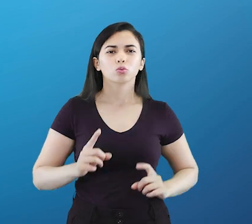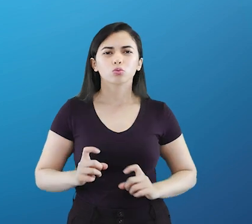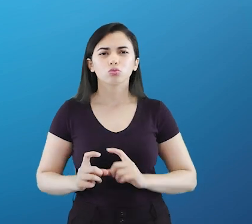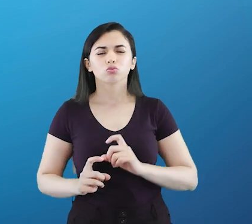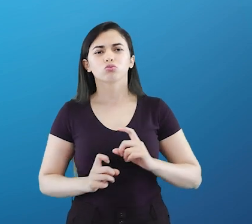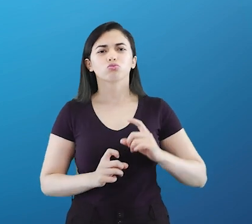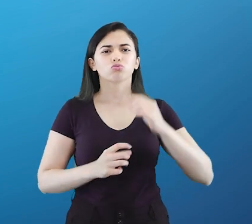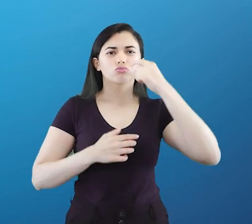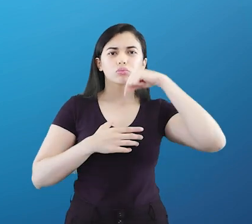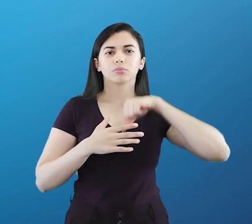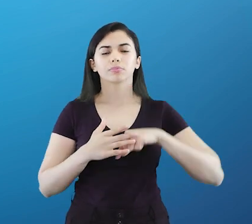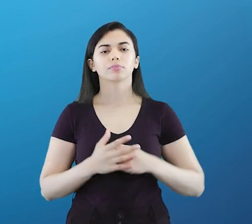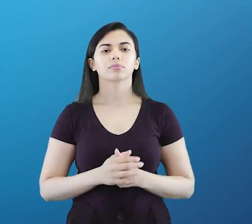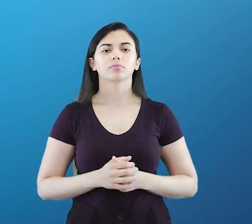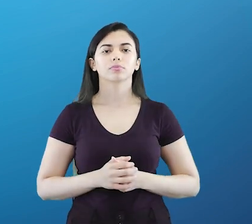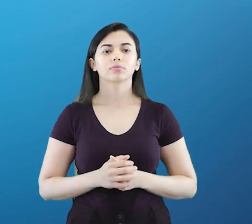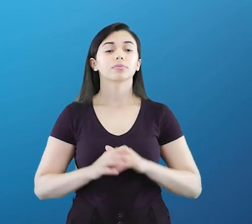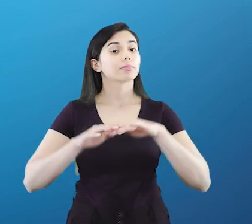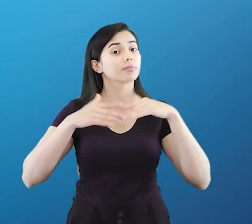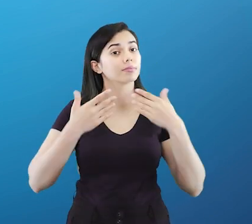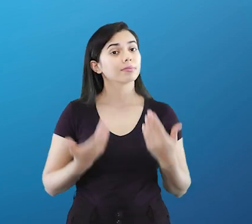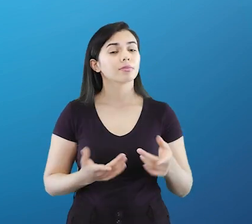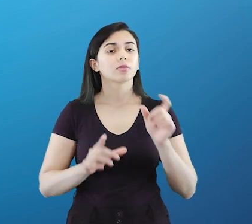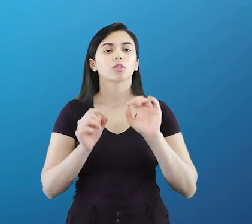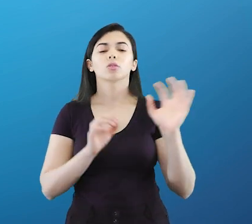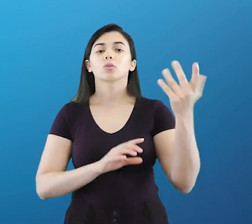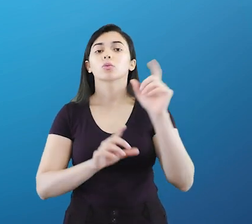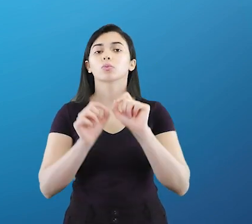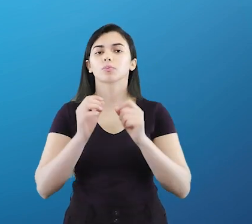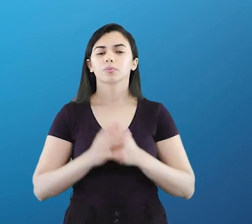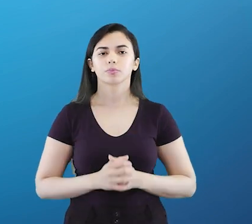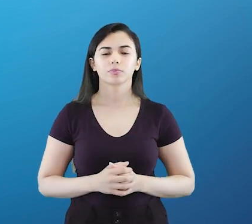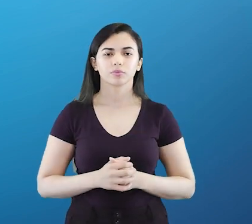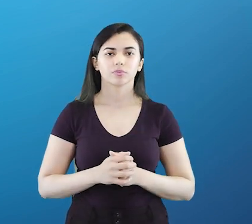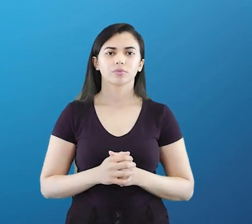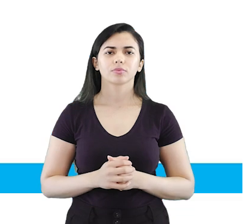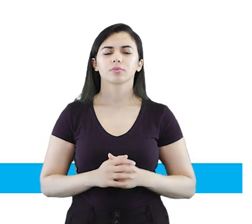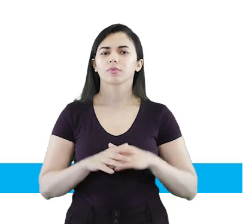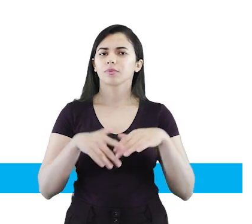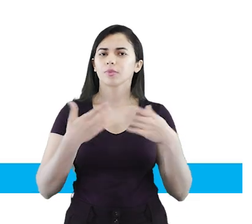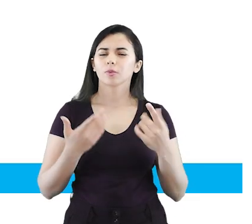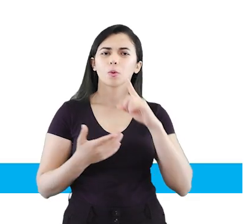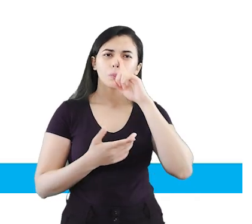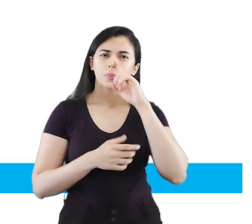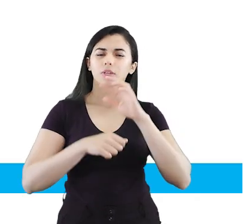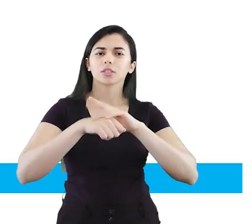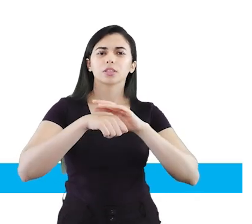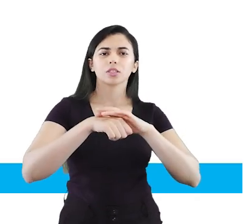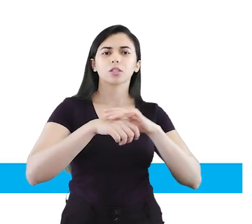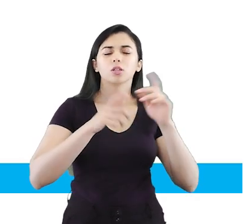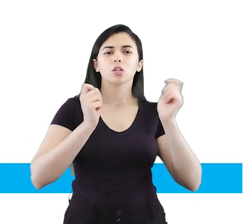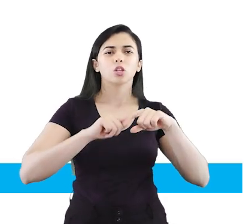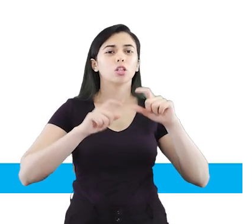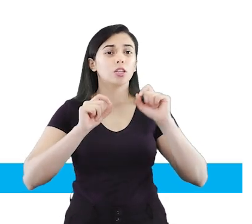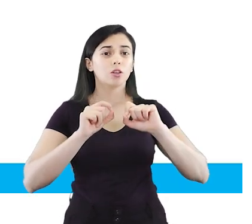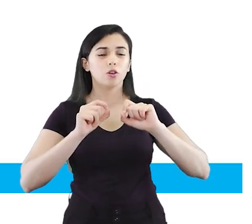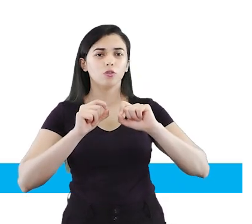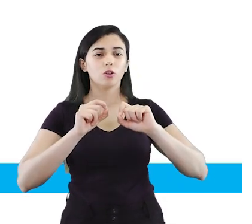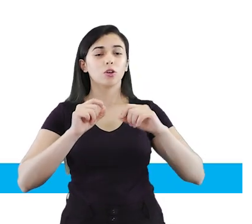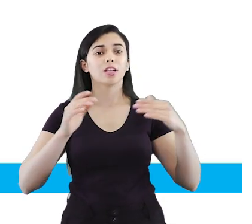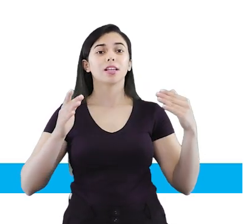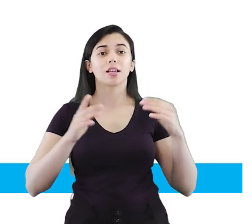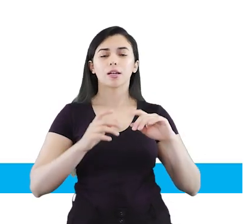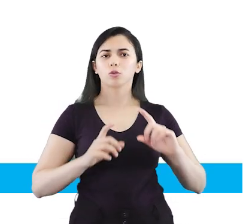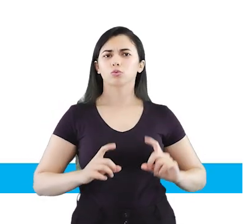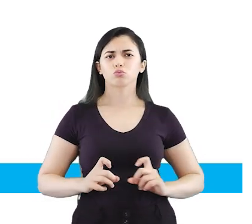ou também por outros animais. Nesse caso, nós temos aqui um agravamento dessa doença que pode chegar ao sistema nervoso.